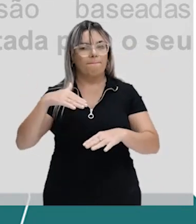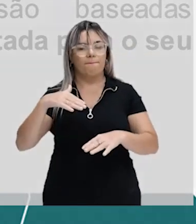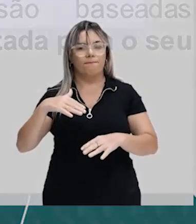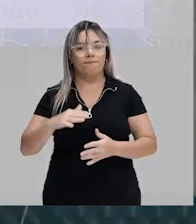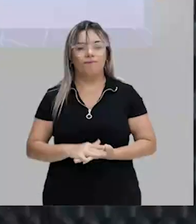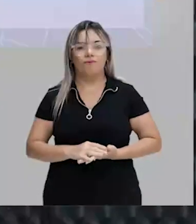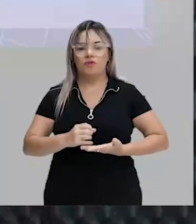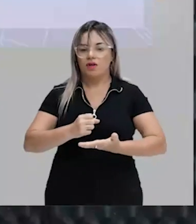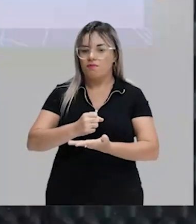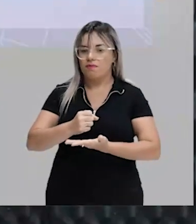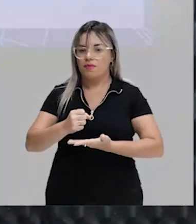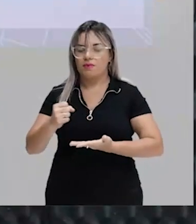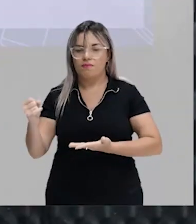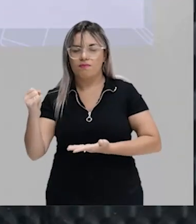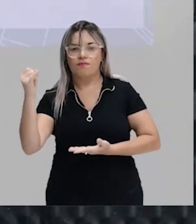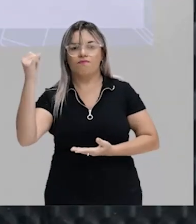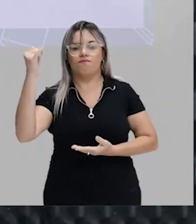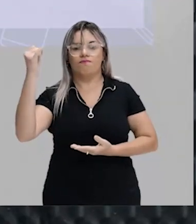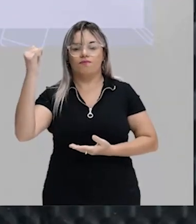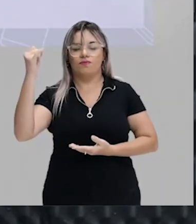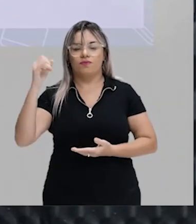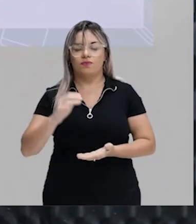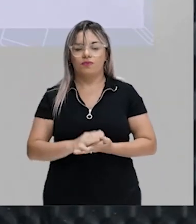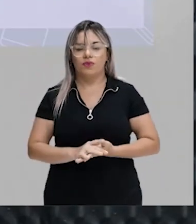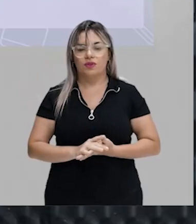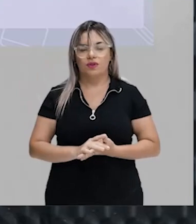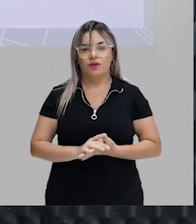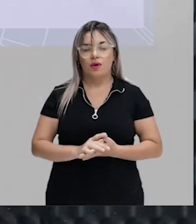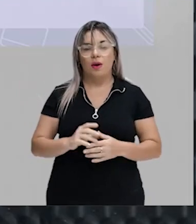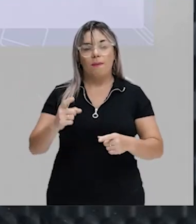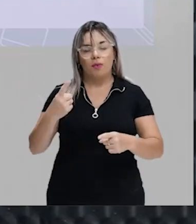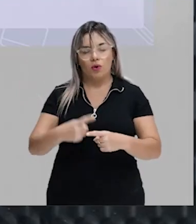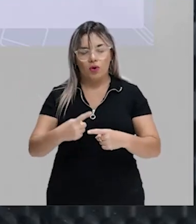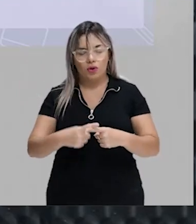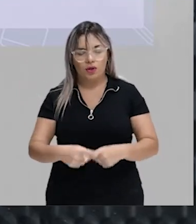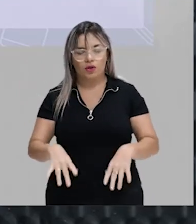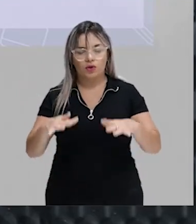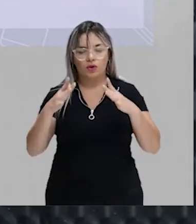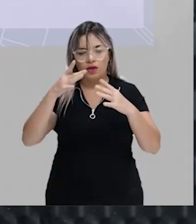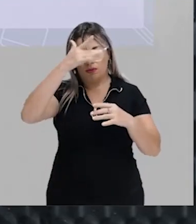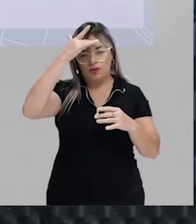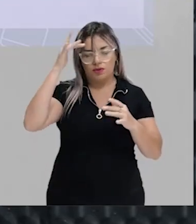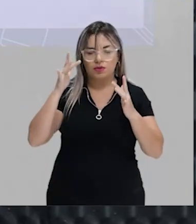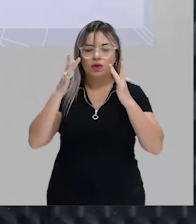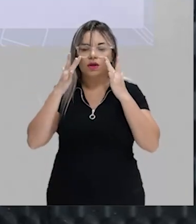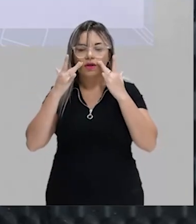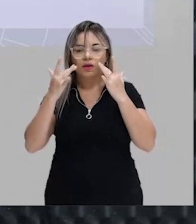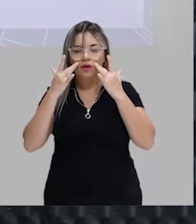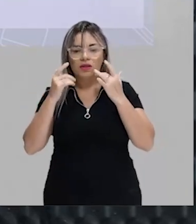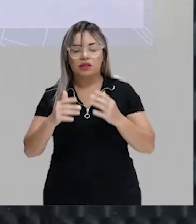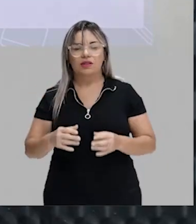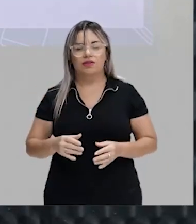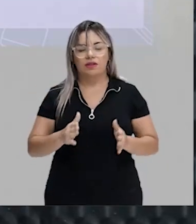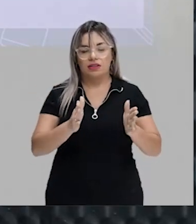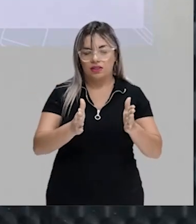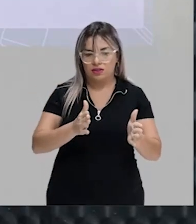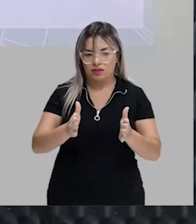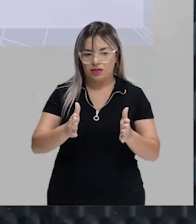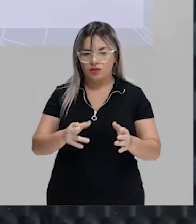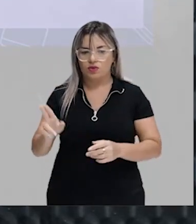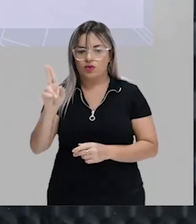um papel relevante, pelo fato dos artistas da época utilizarem muitos recursos providos nessa antiguidade, tá